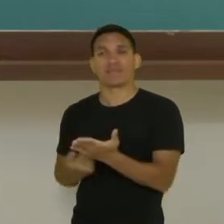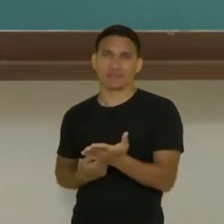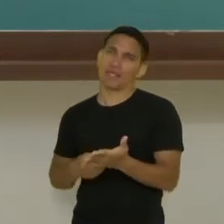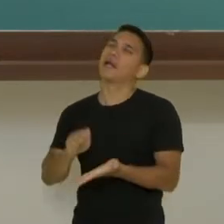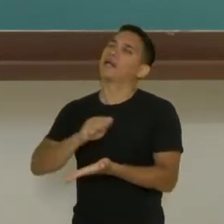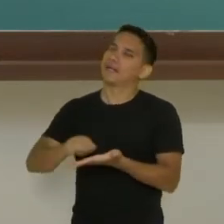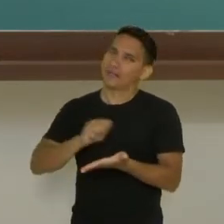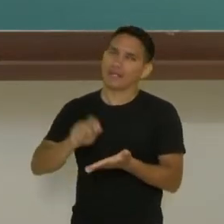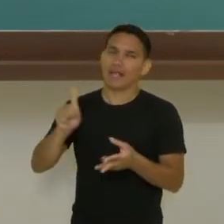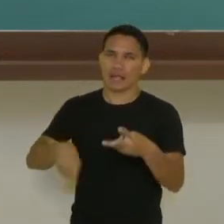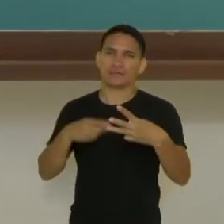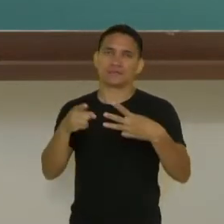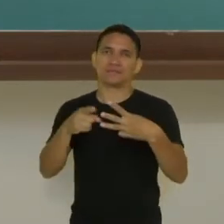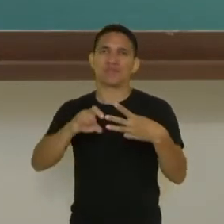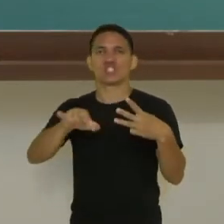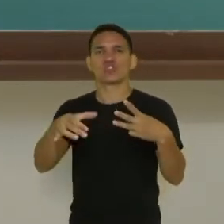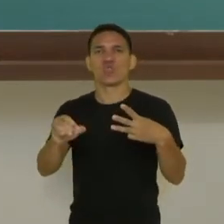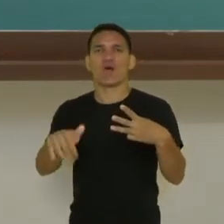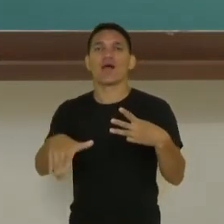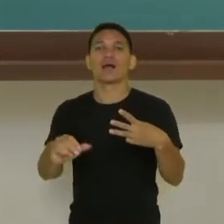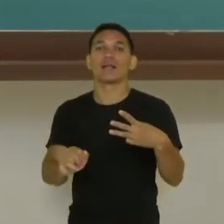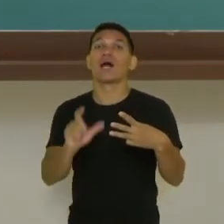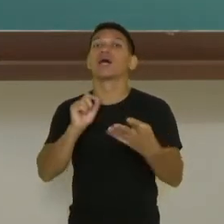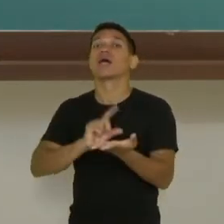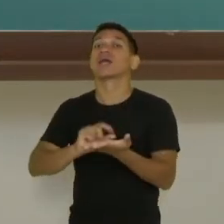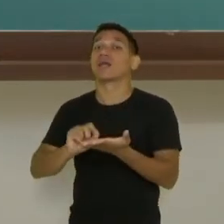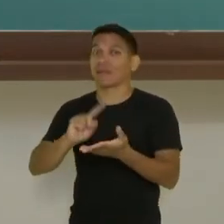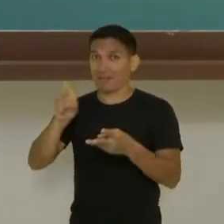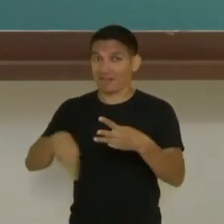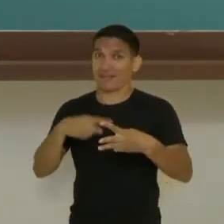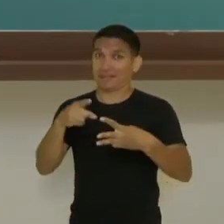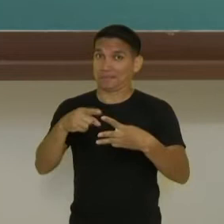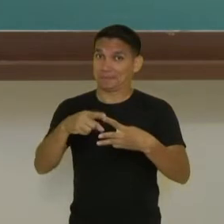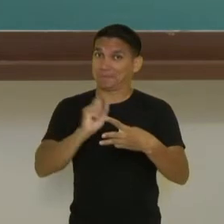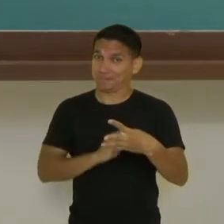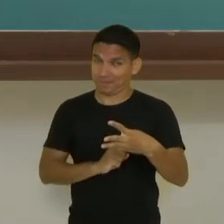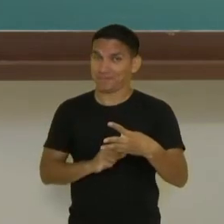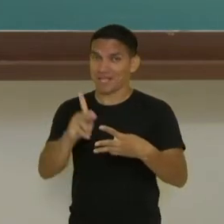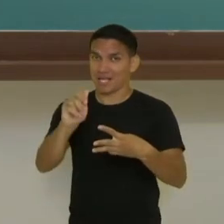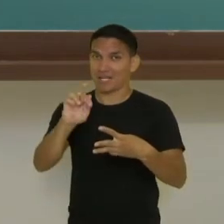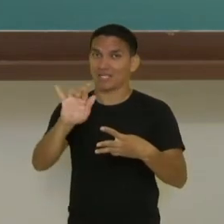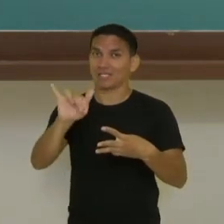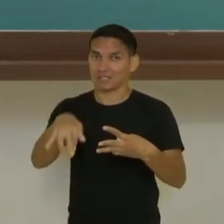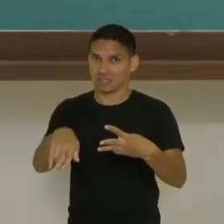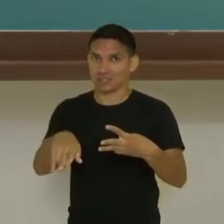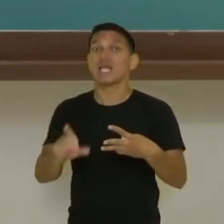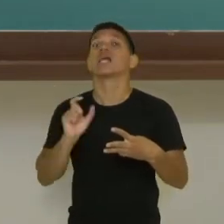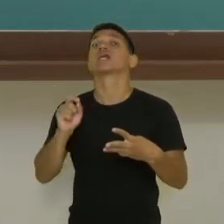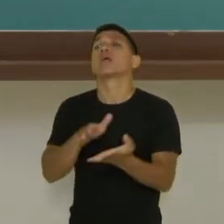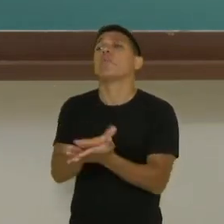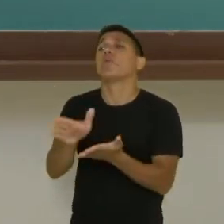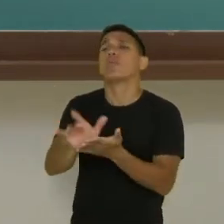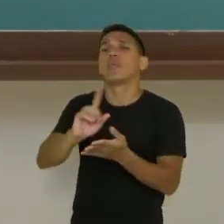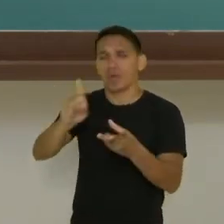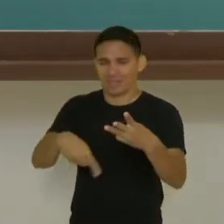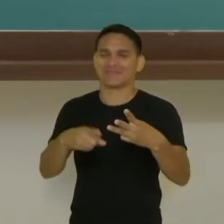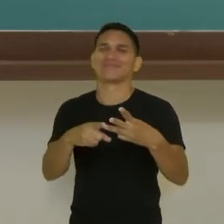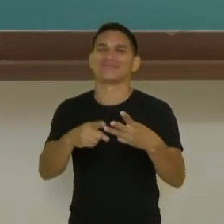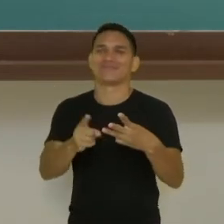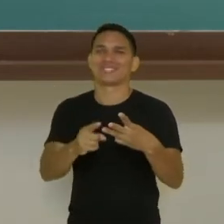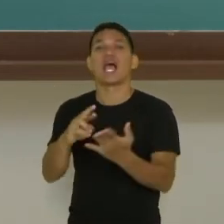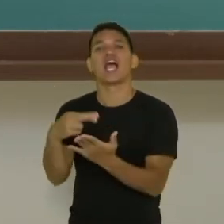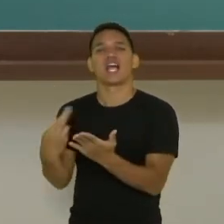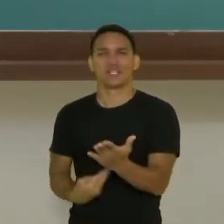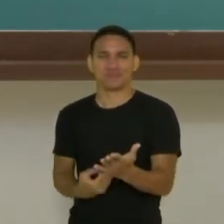a Joana. Quem tinha escrevido o artigo tinha sido a Karen. E quem publicou os dois foi a revista, tá? A revista